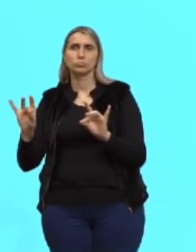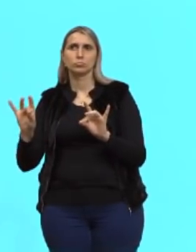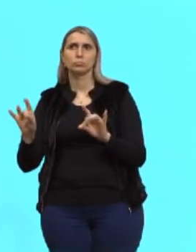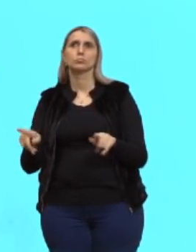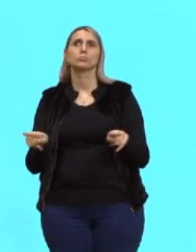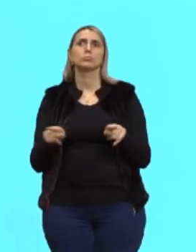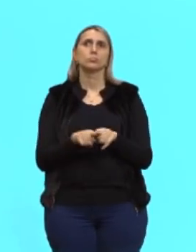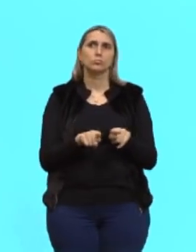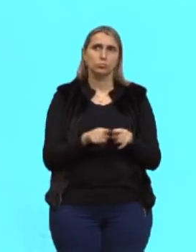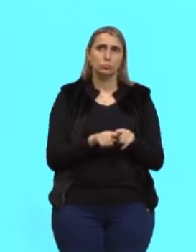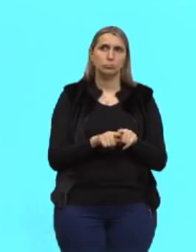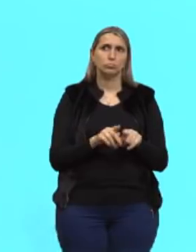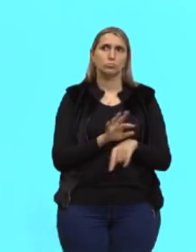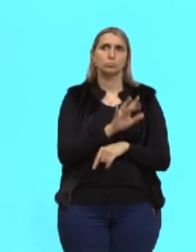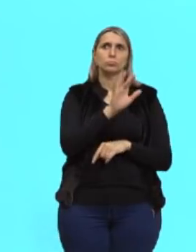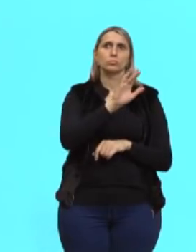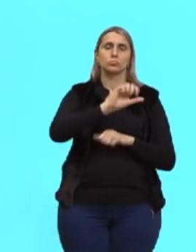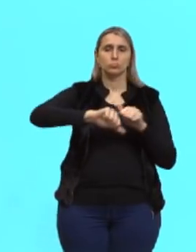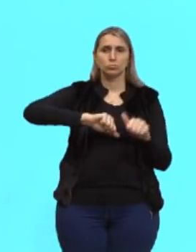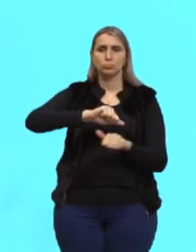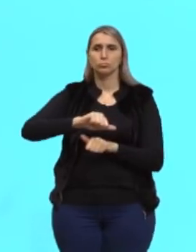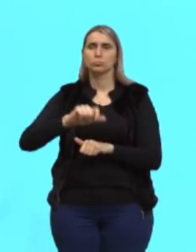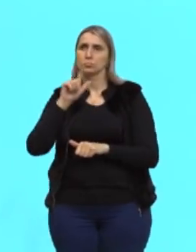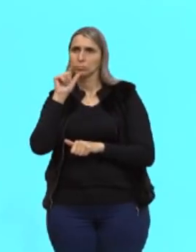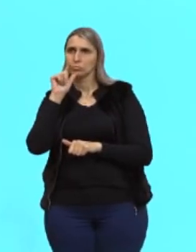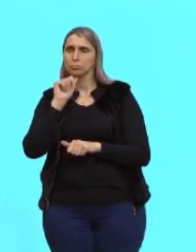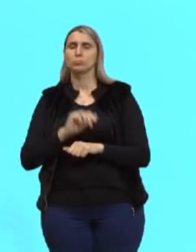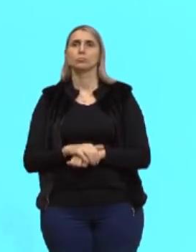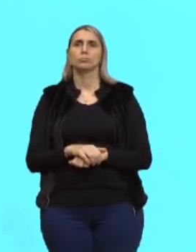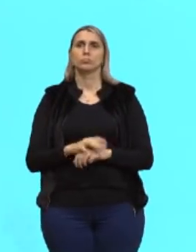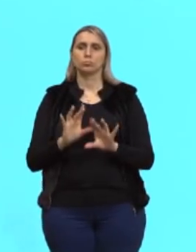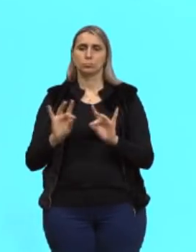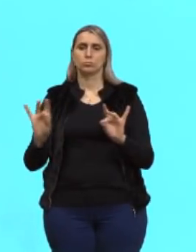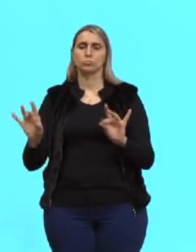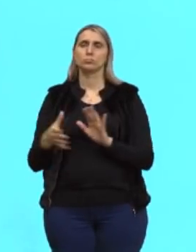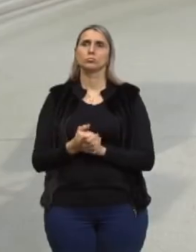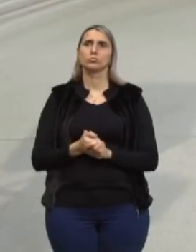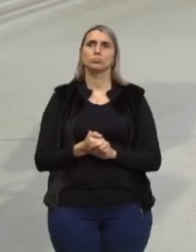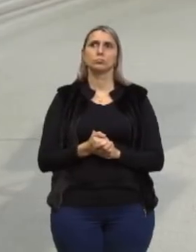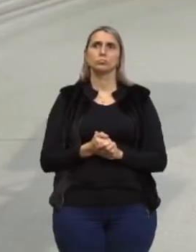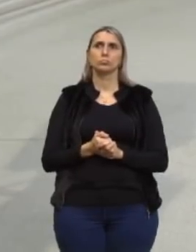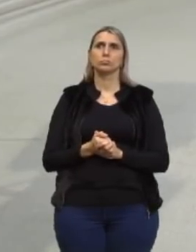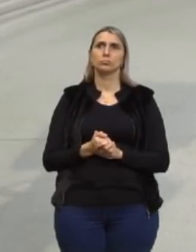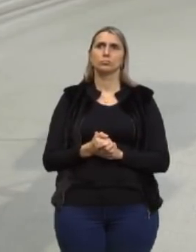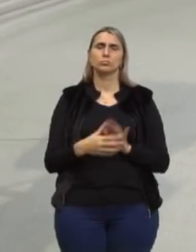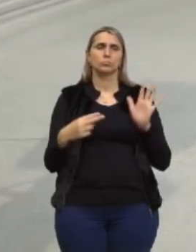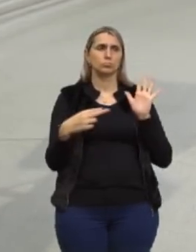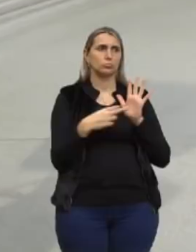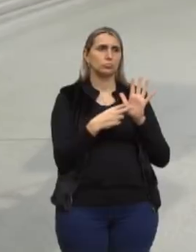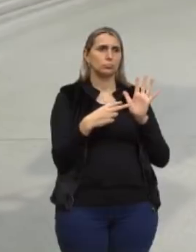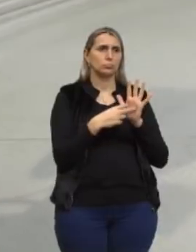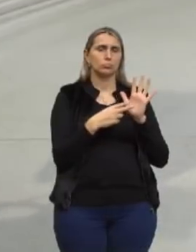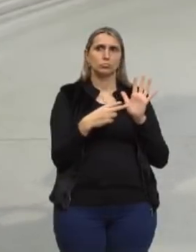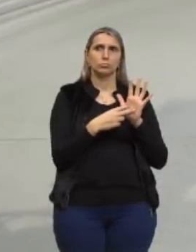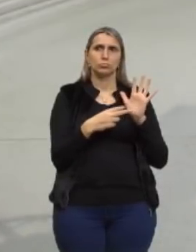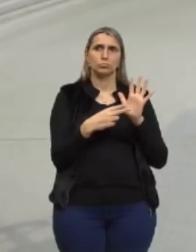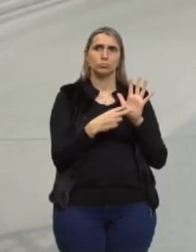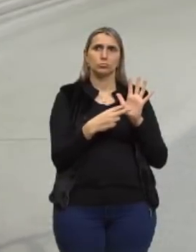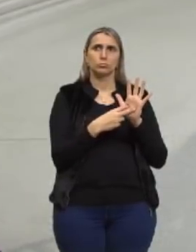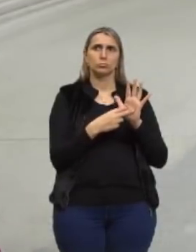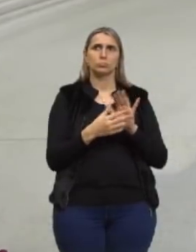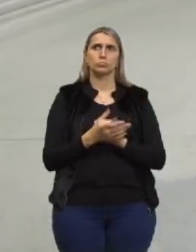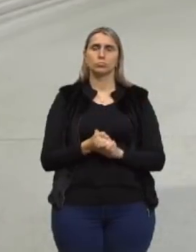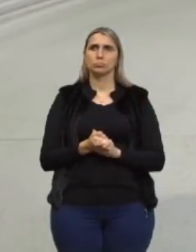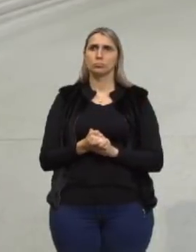o e tenho de gasoso para líquido olha que que eu vou fazer presta atenção aqui